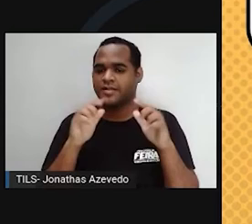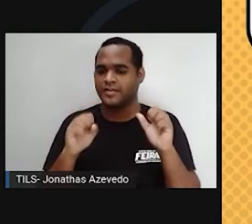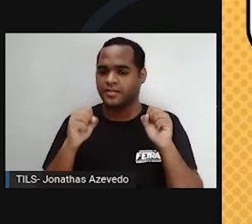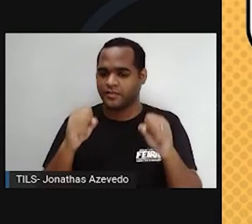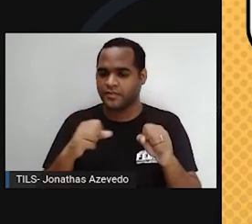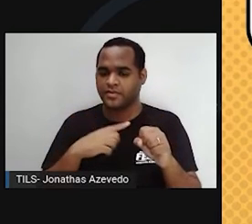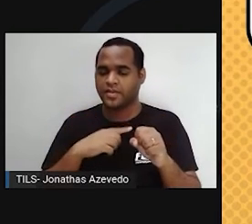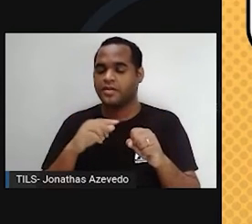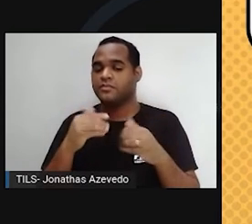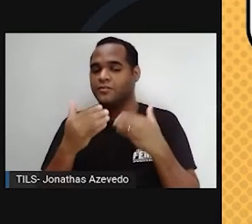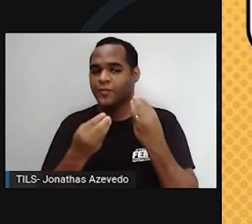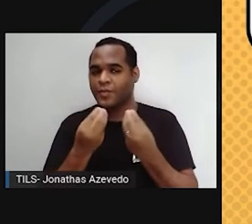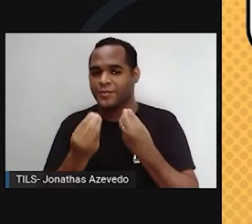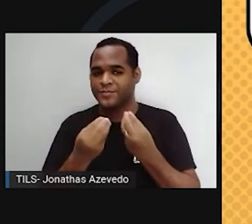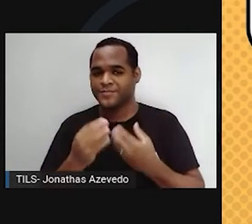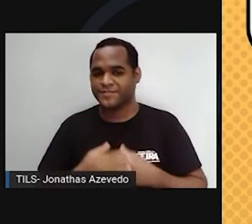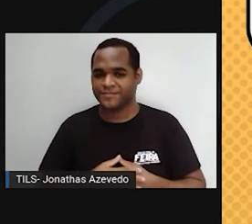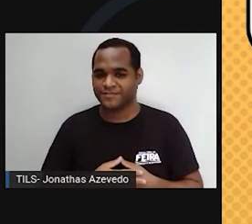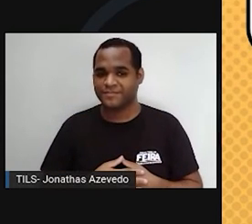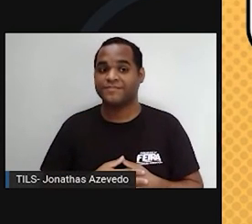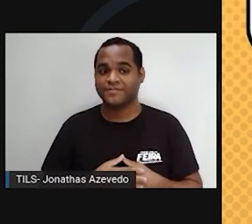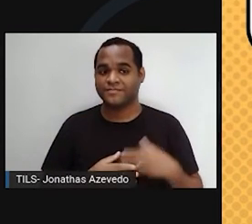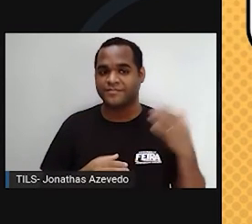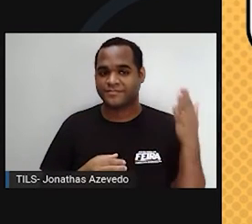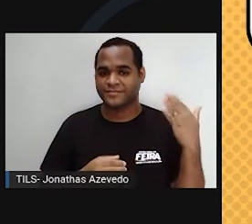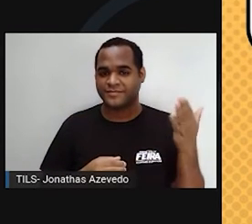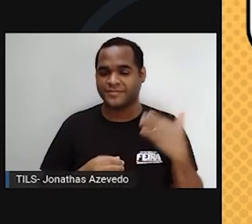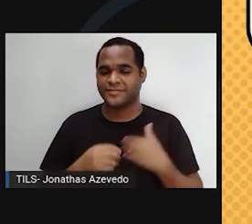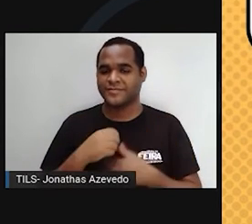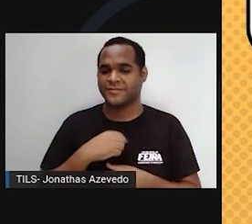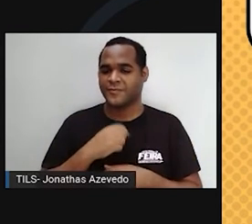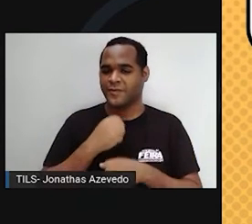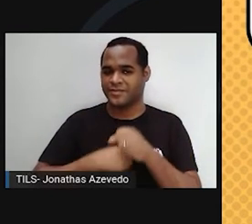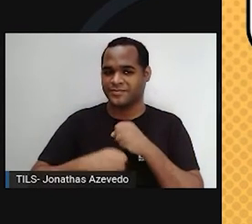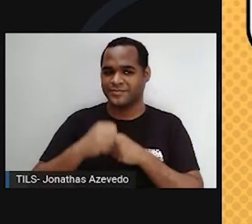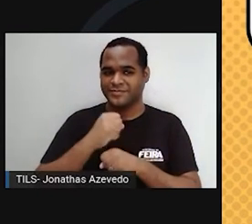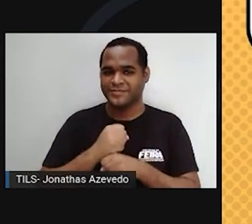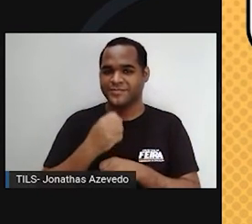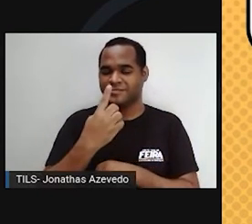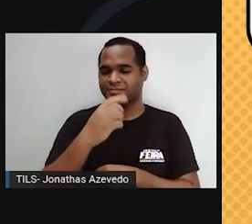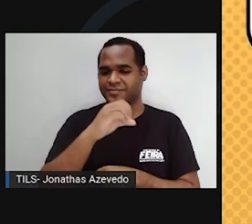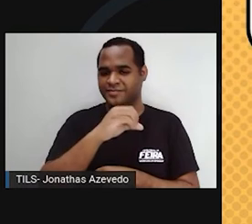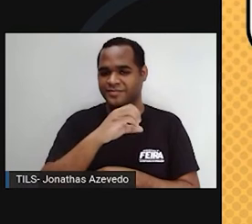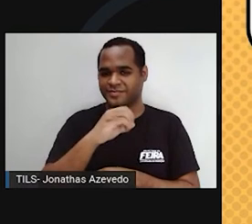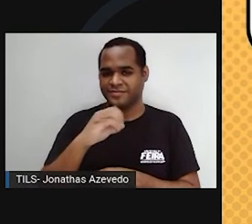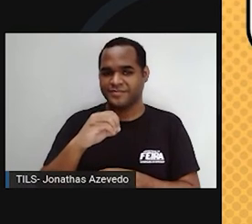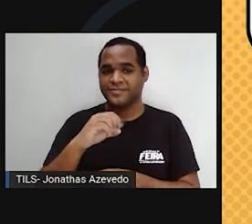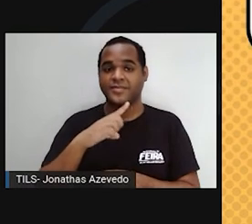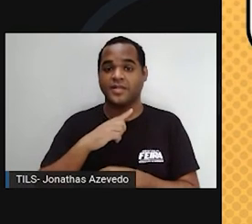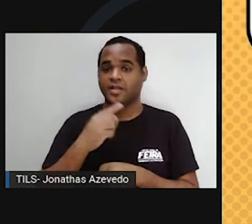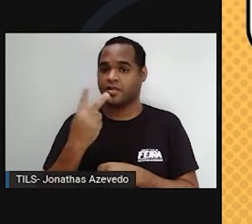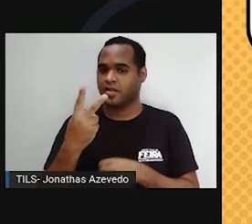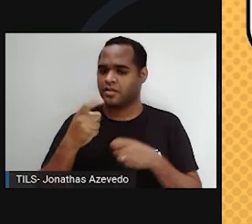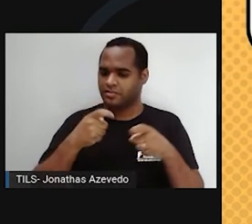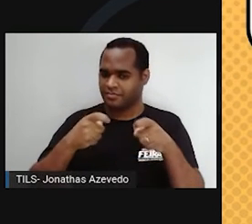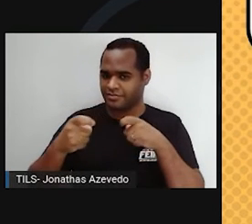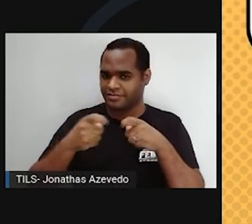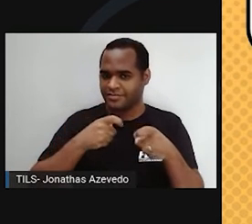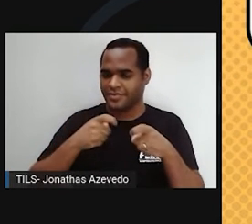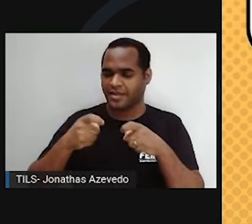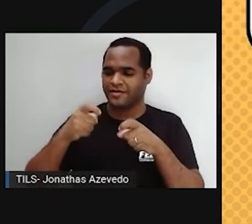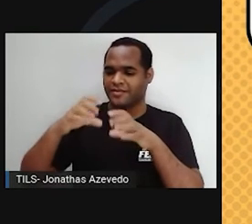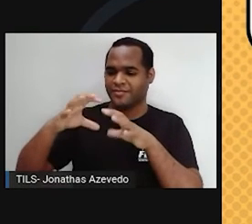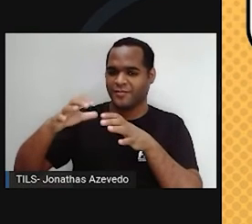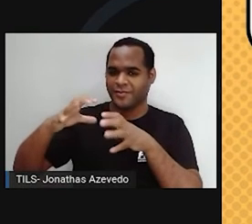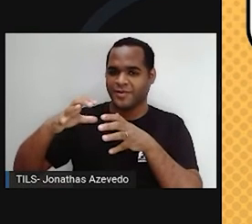de casa. O século XX foi um período de muitos conflitos. Tivemos duas guerras mundiais